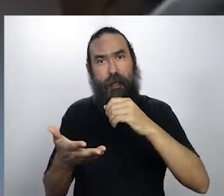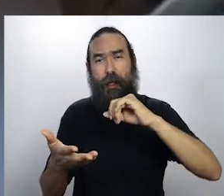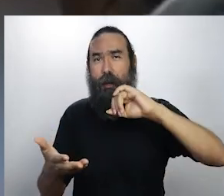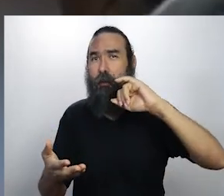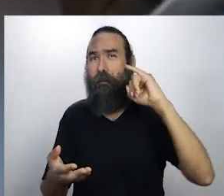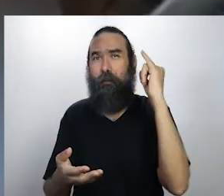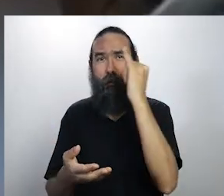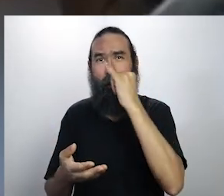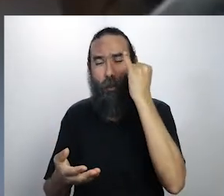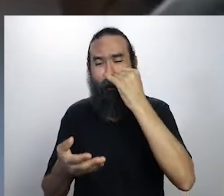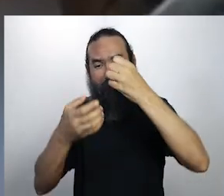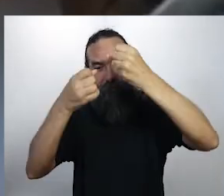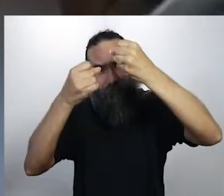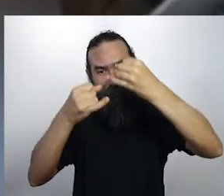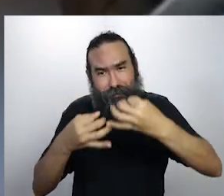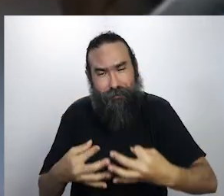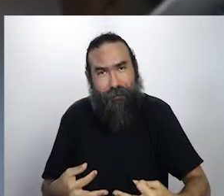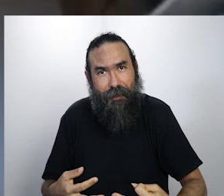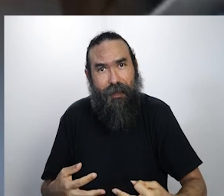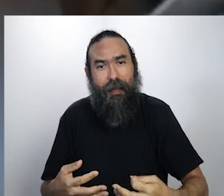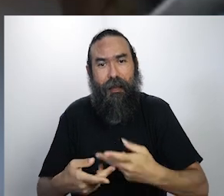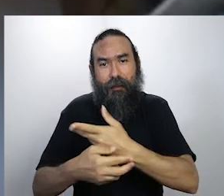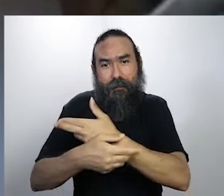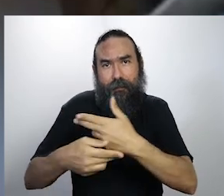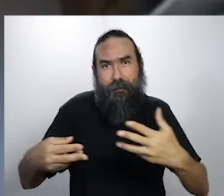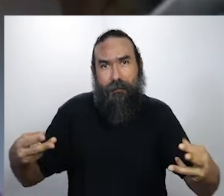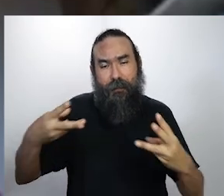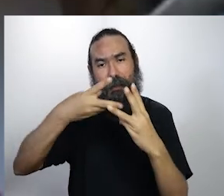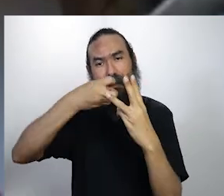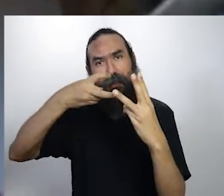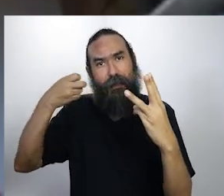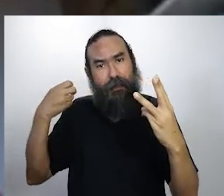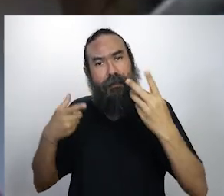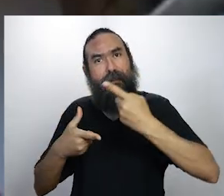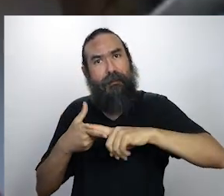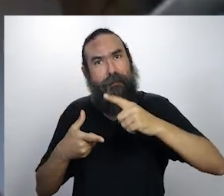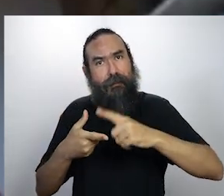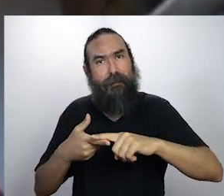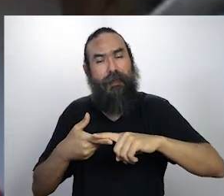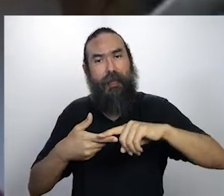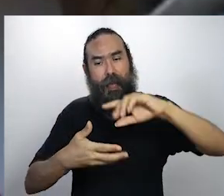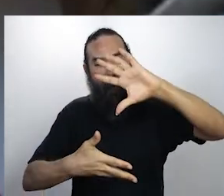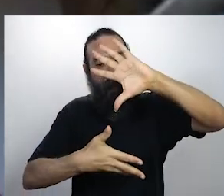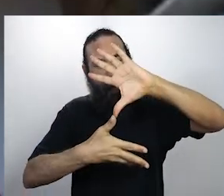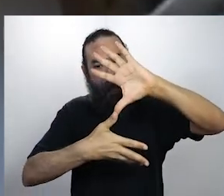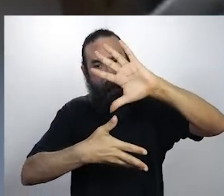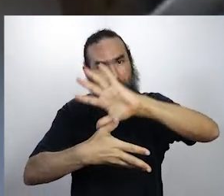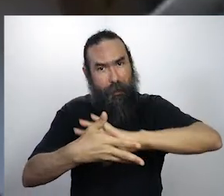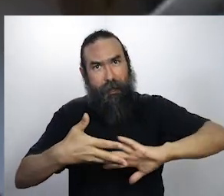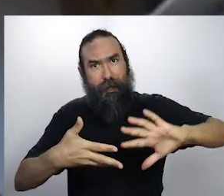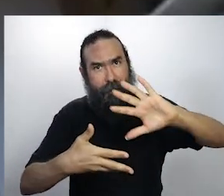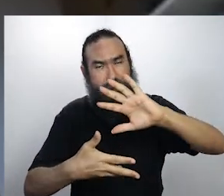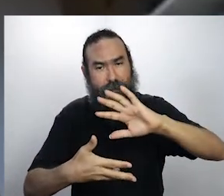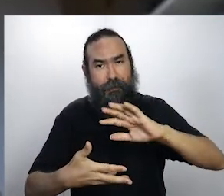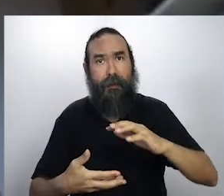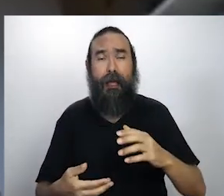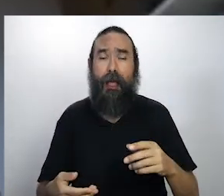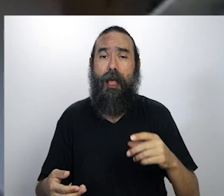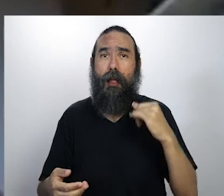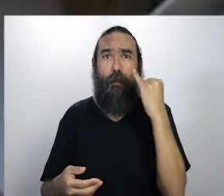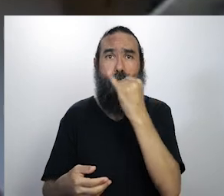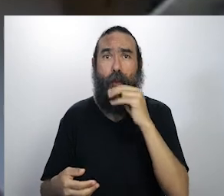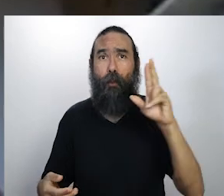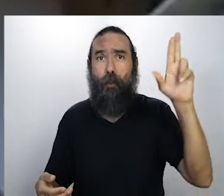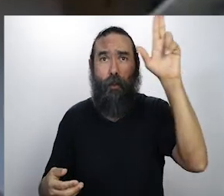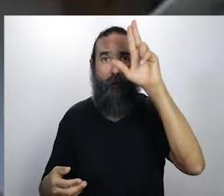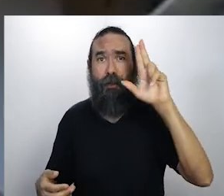muito interessante sobre a resistência dos povos indígenas, a Beatriz Paredes, na América Latina. E eu acho que um pouco o papel da universidade